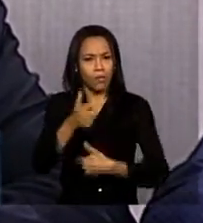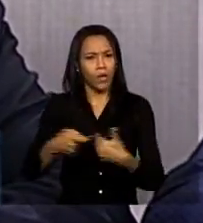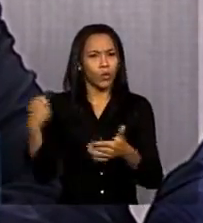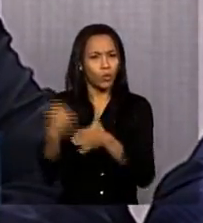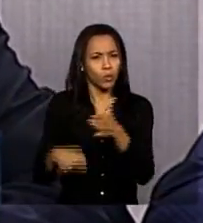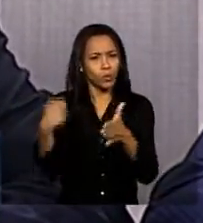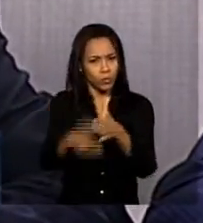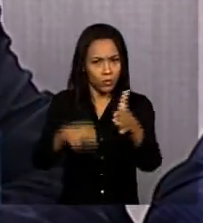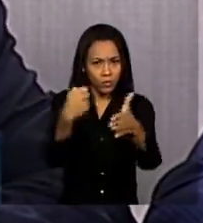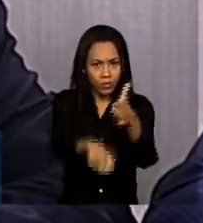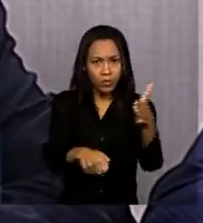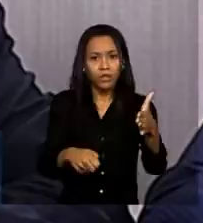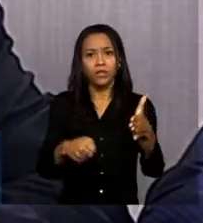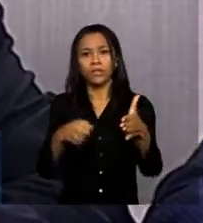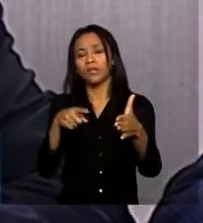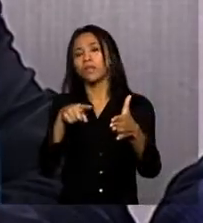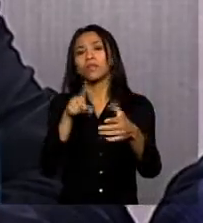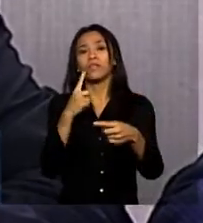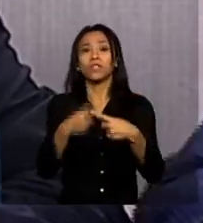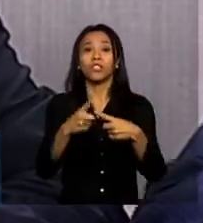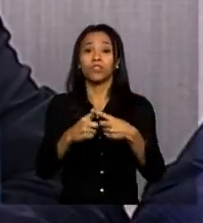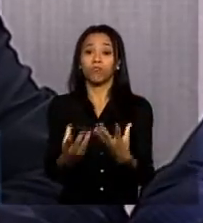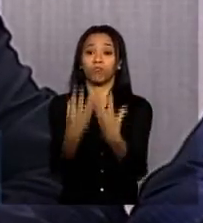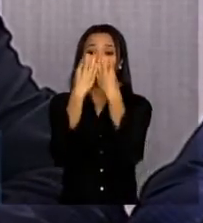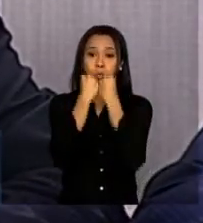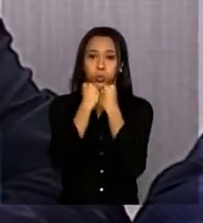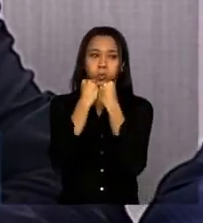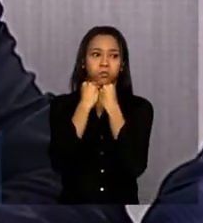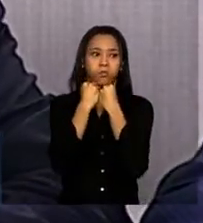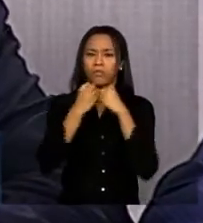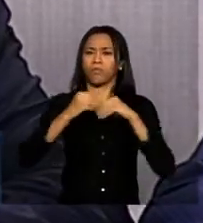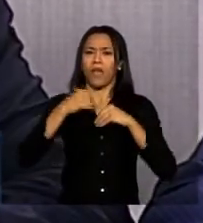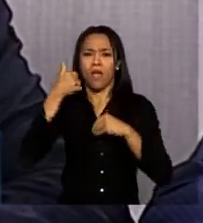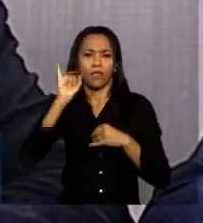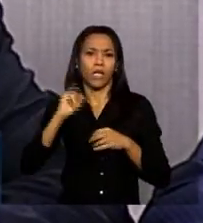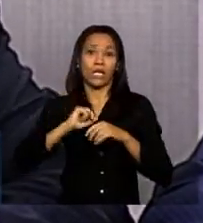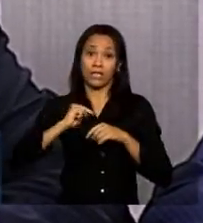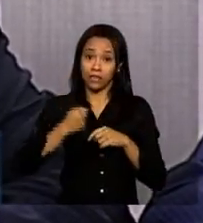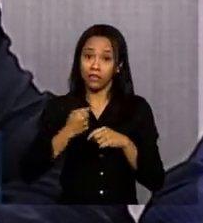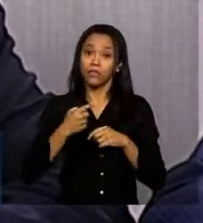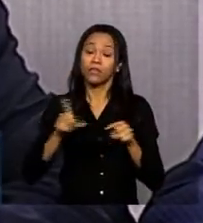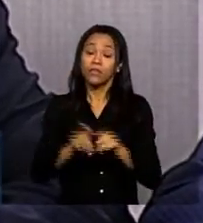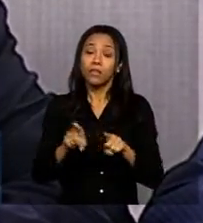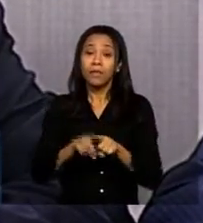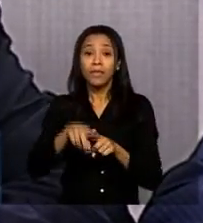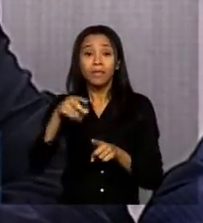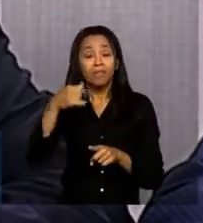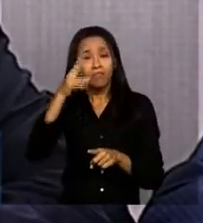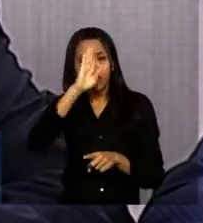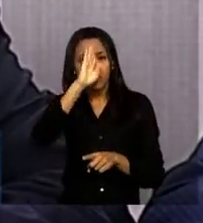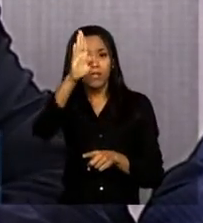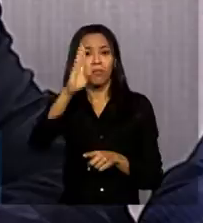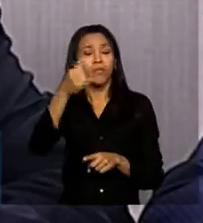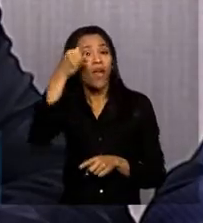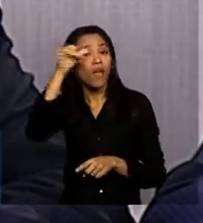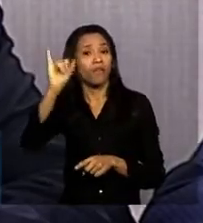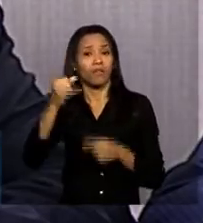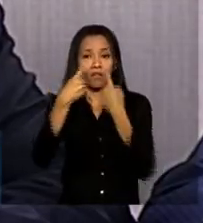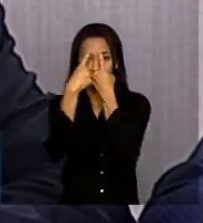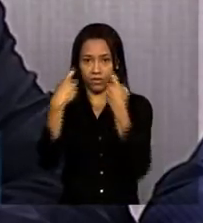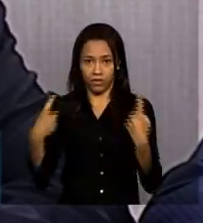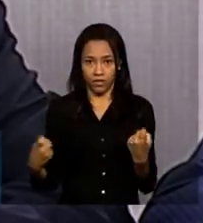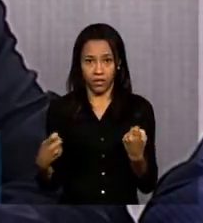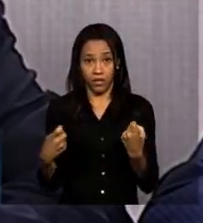no combate na repressão, mas uma atuação implacável, sobretudo, na prevenção da violência.